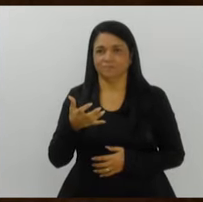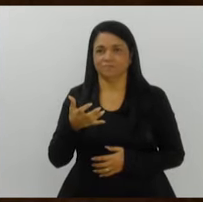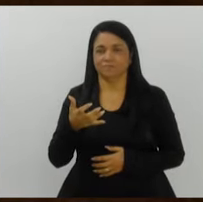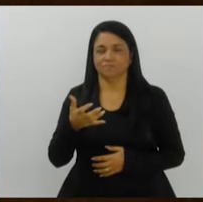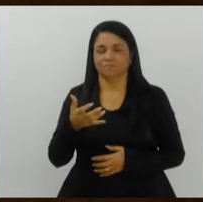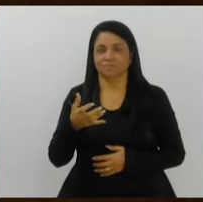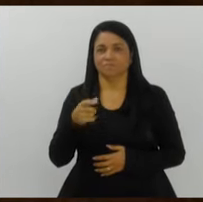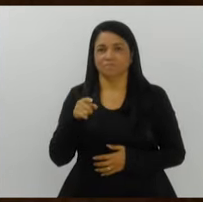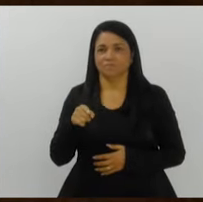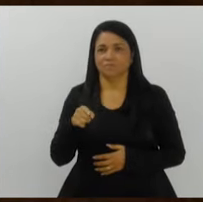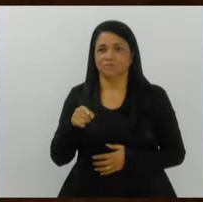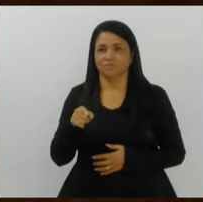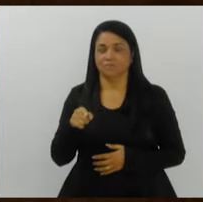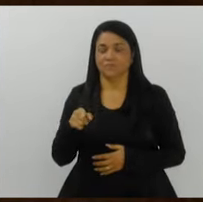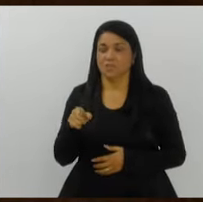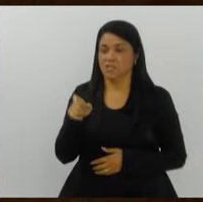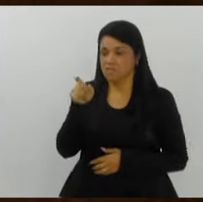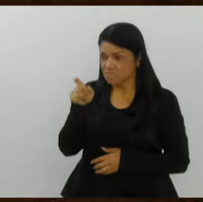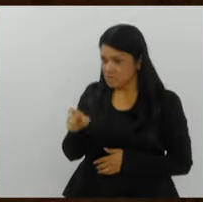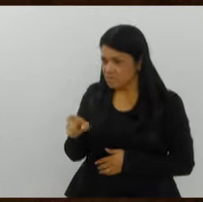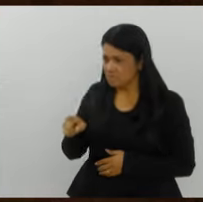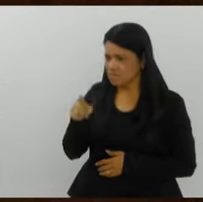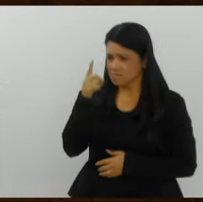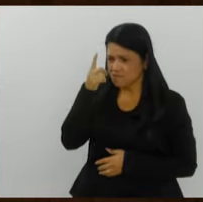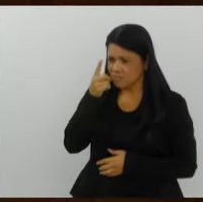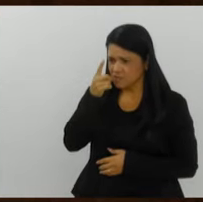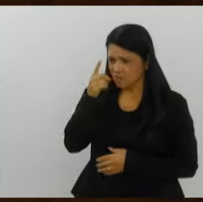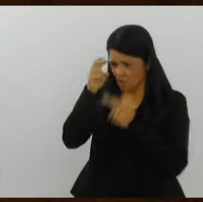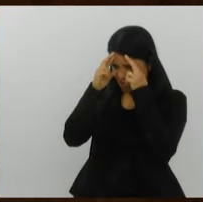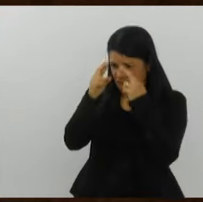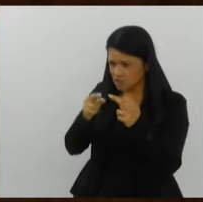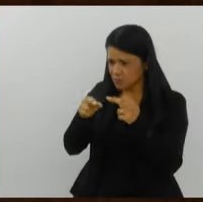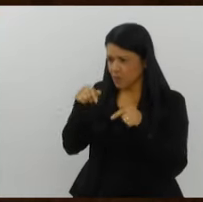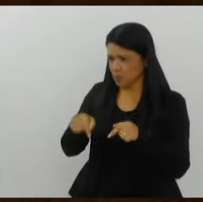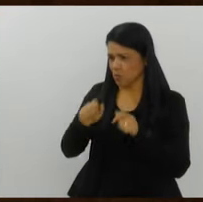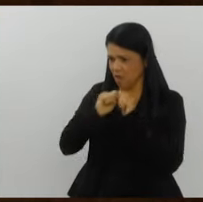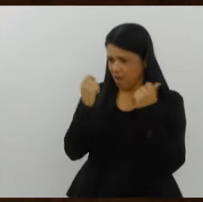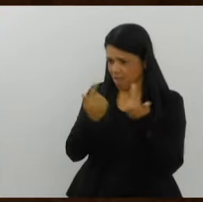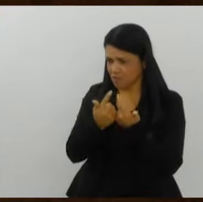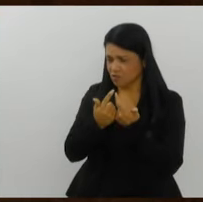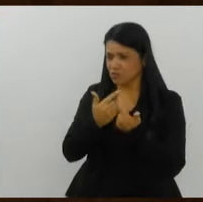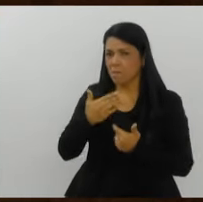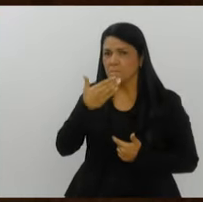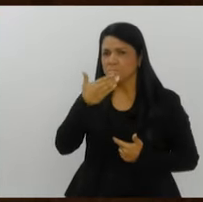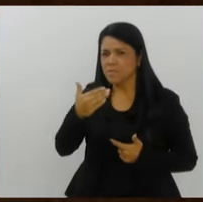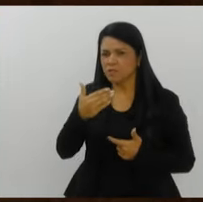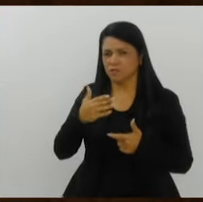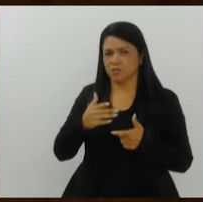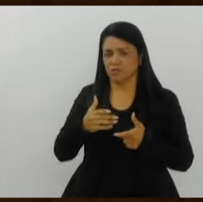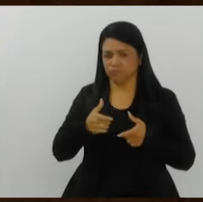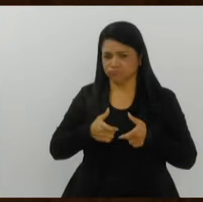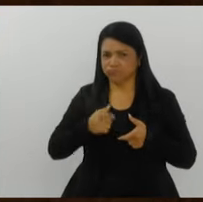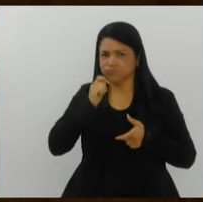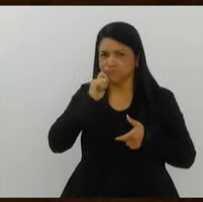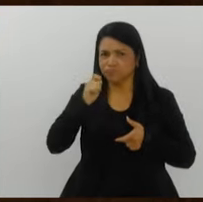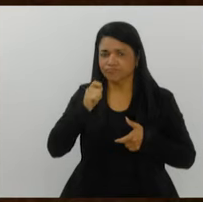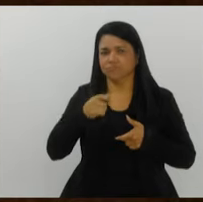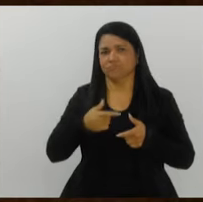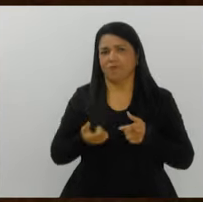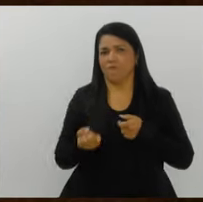Excelência tivesse o mínimo de respeito por essa casa, pediria a revogação dessa medalha, Verônica, deputada Verônica